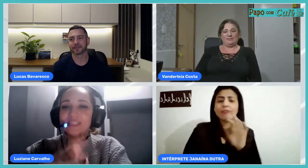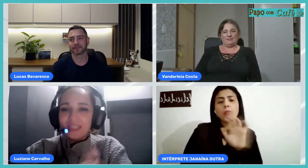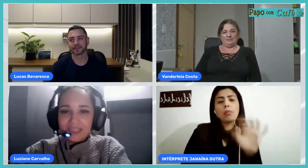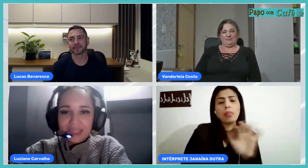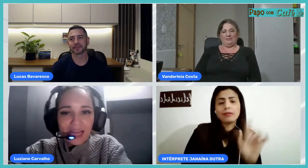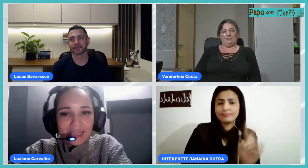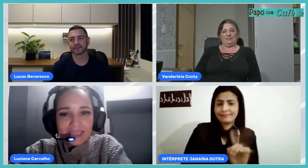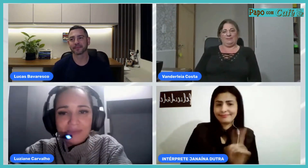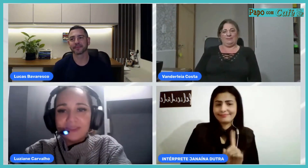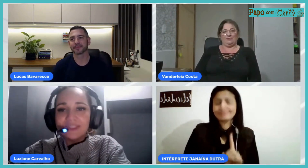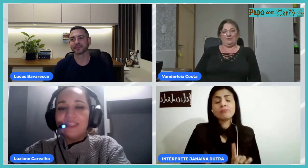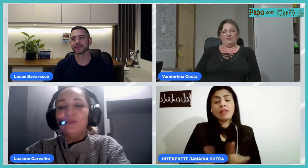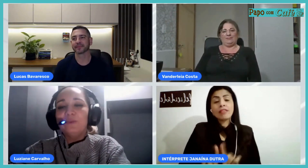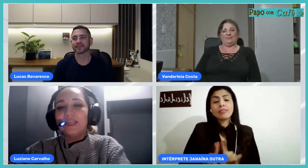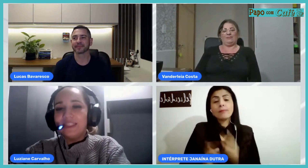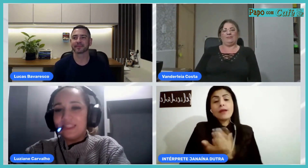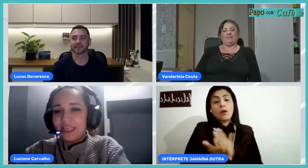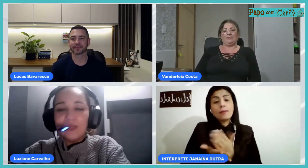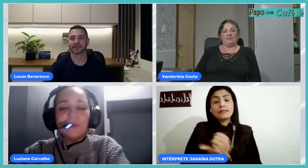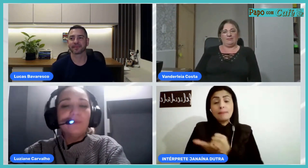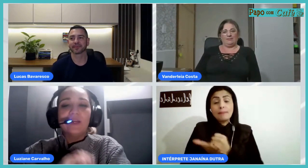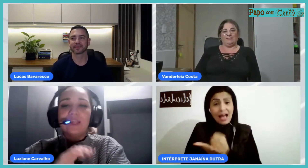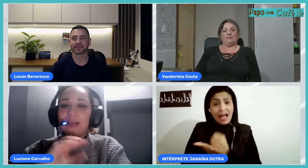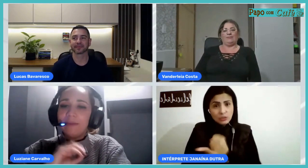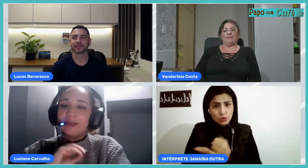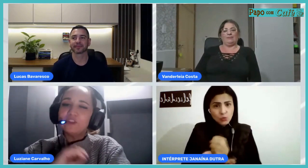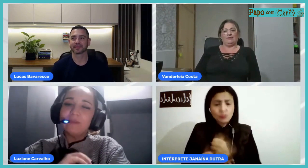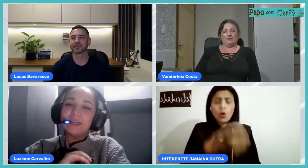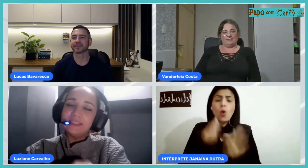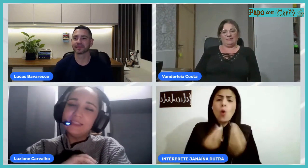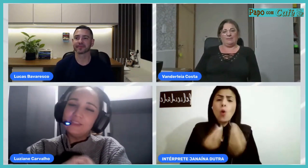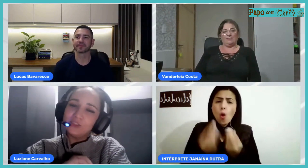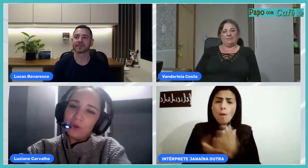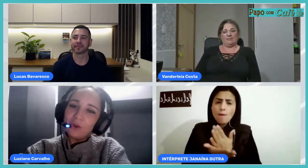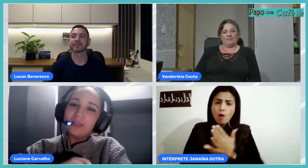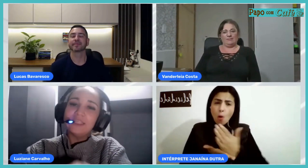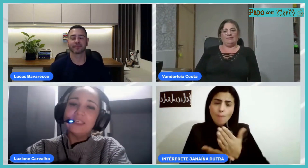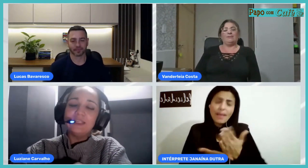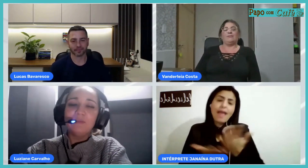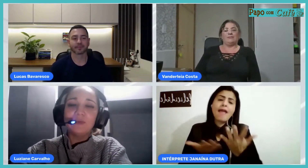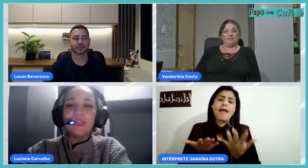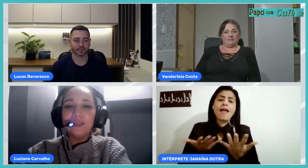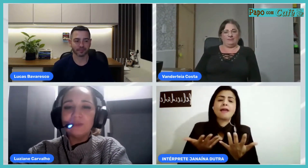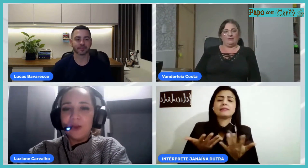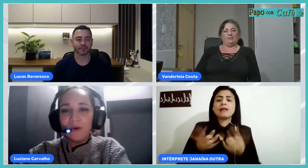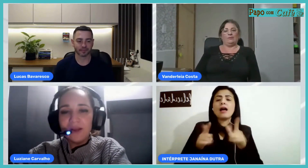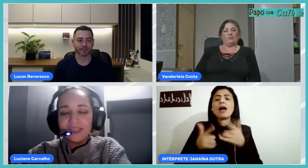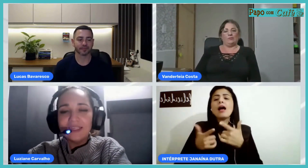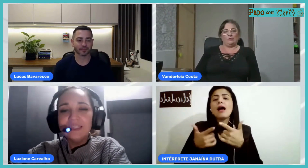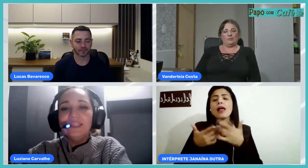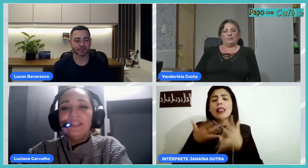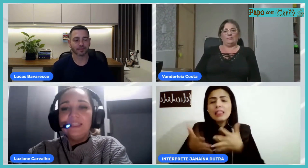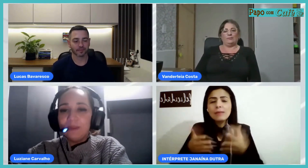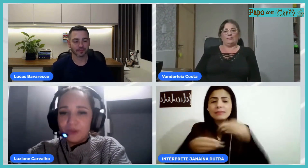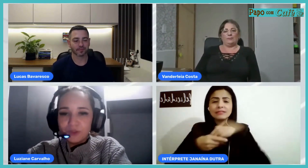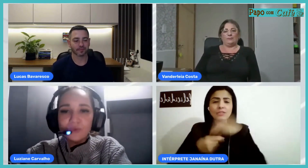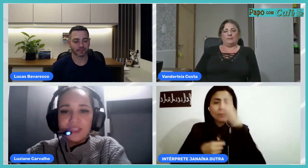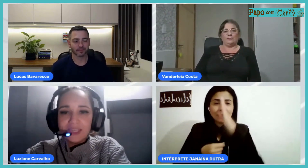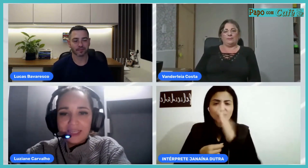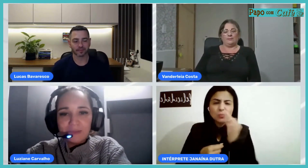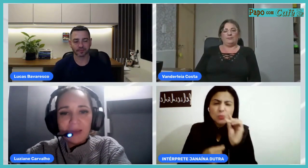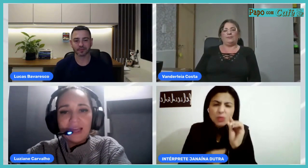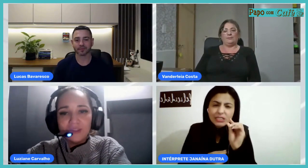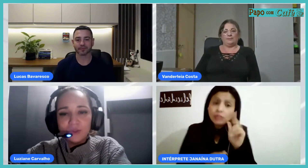foi inserida a Libras no Brasil, aquela parte mais histórica ali, um pouquinho teórica, e depois